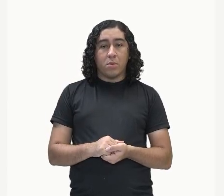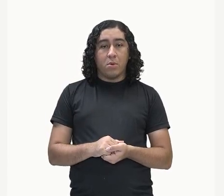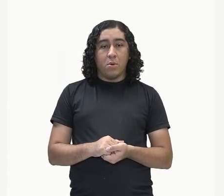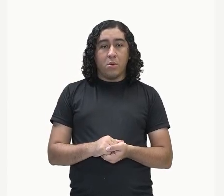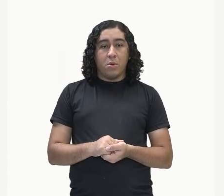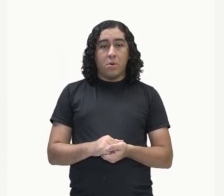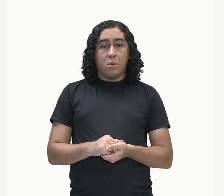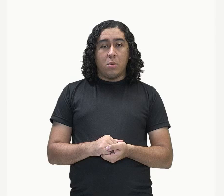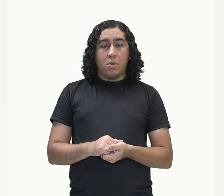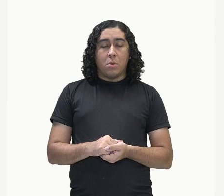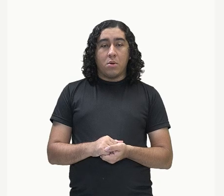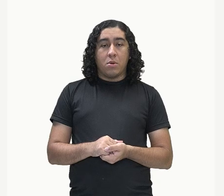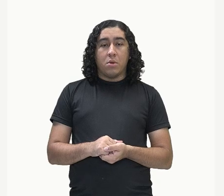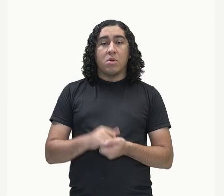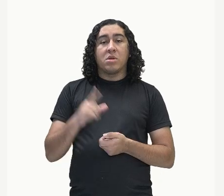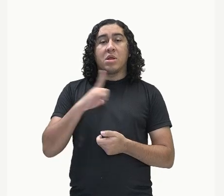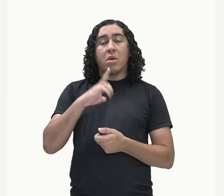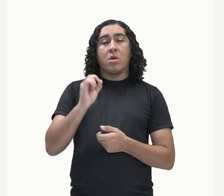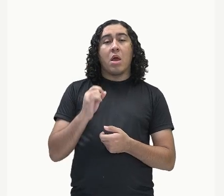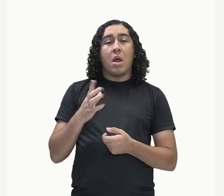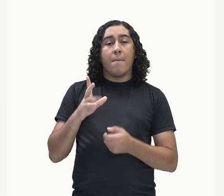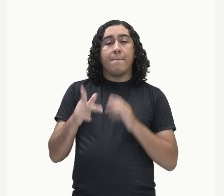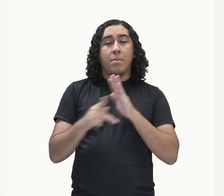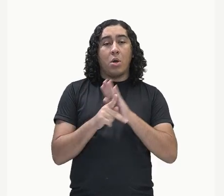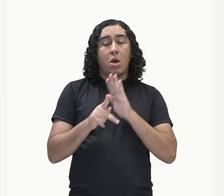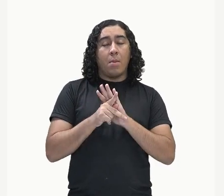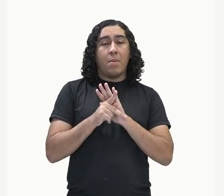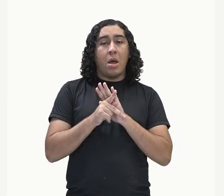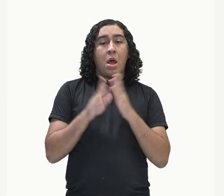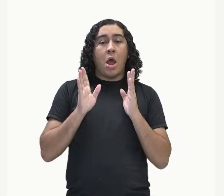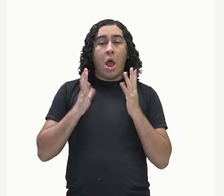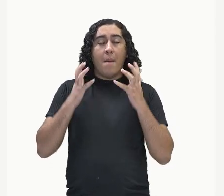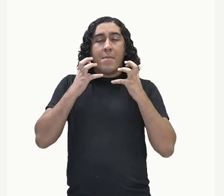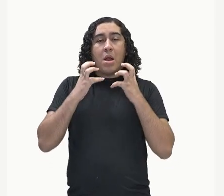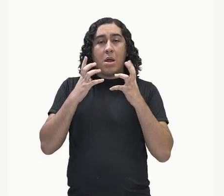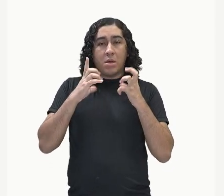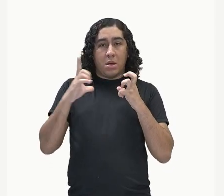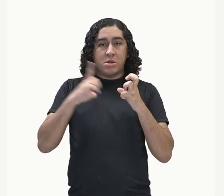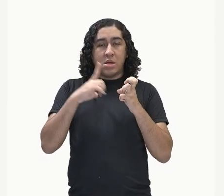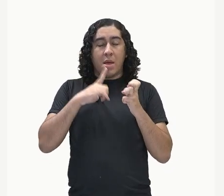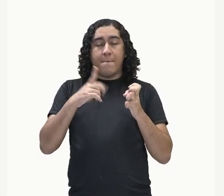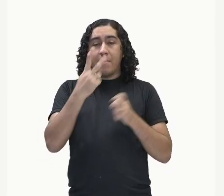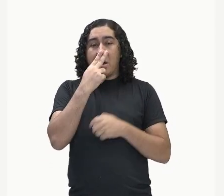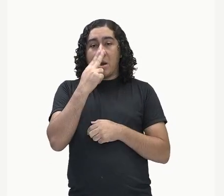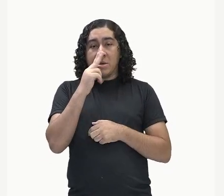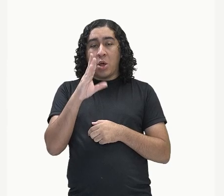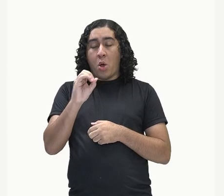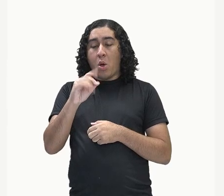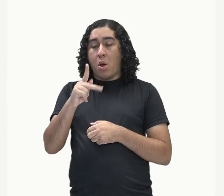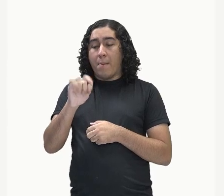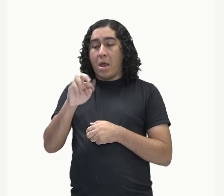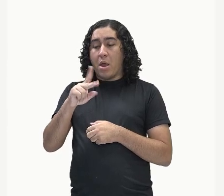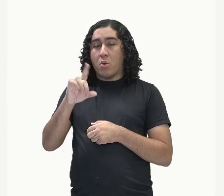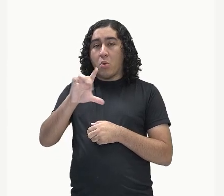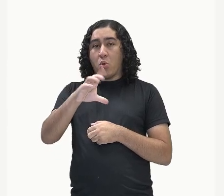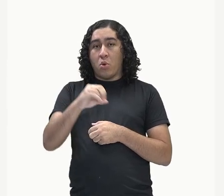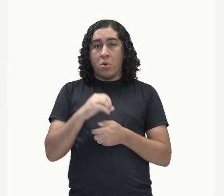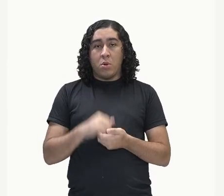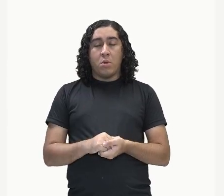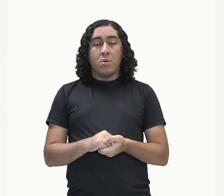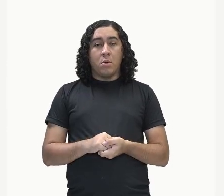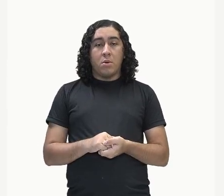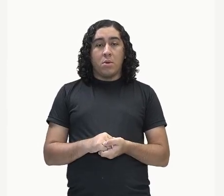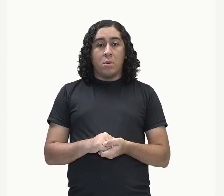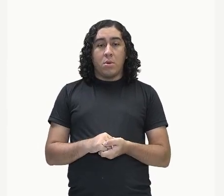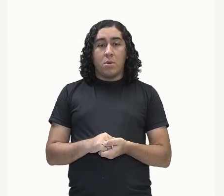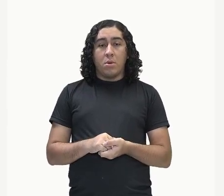brânquias cobertas por opérculo. Né? Se a gente for relembrar ali a imagem de um peixinho, ele vai ter